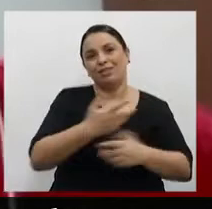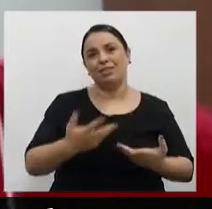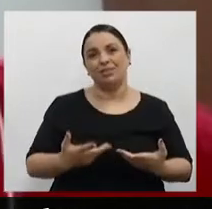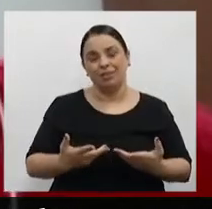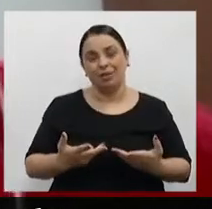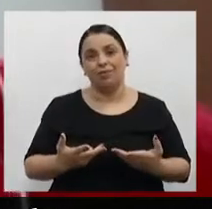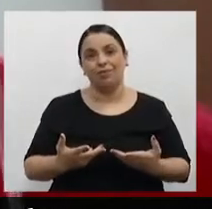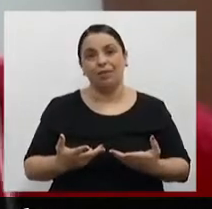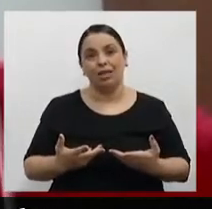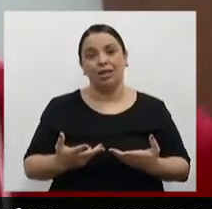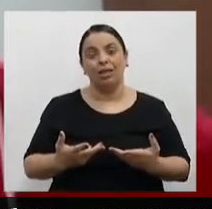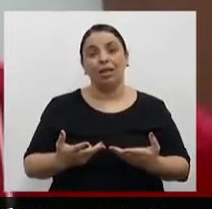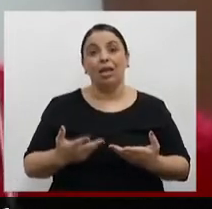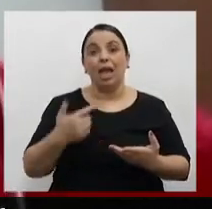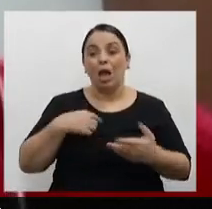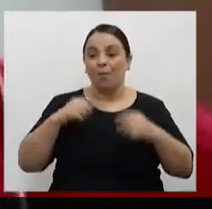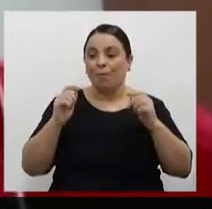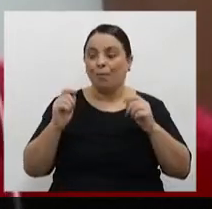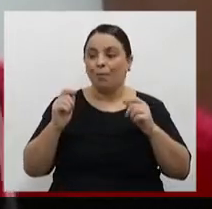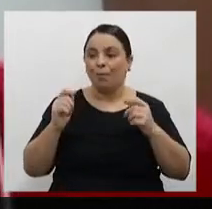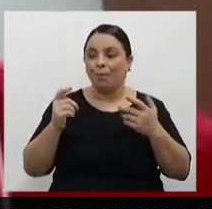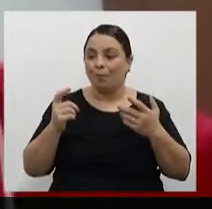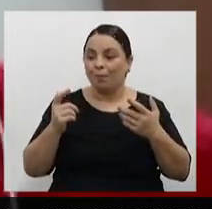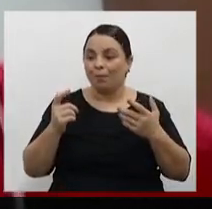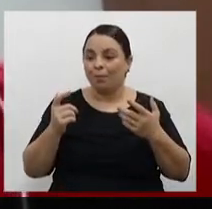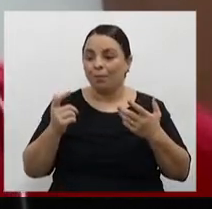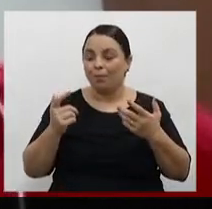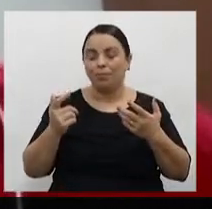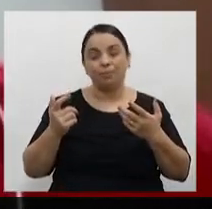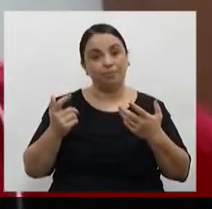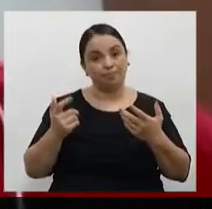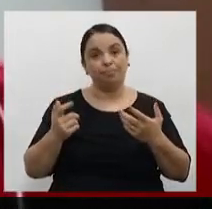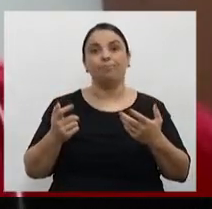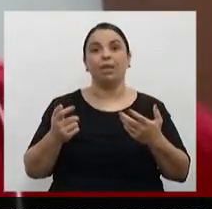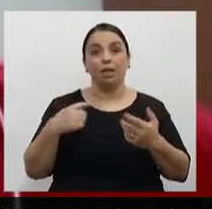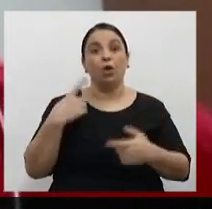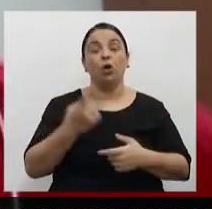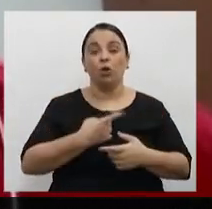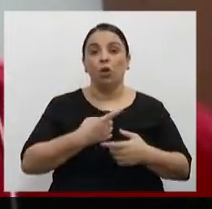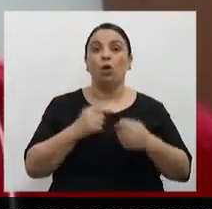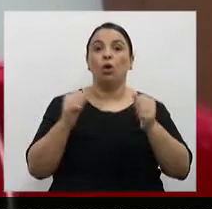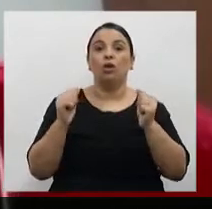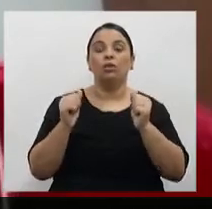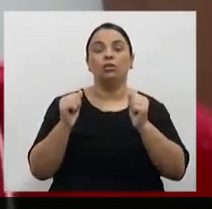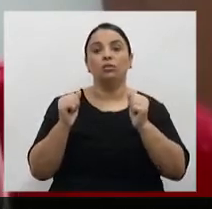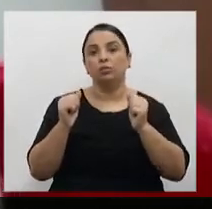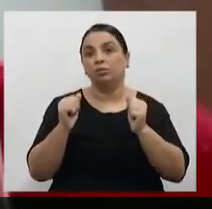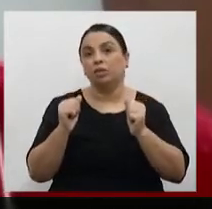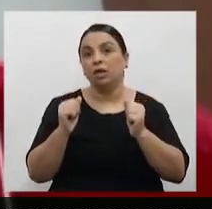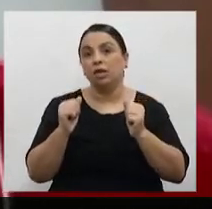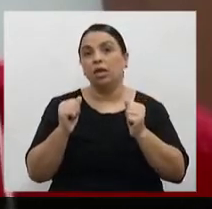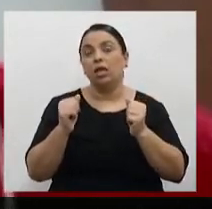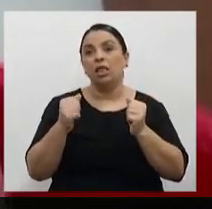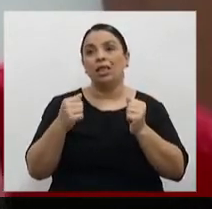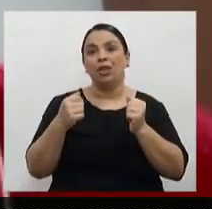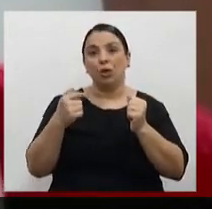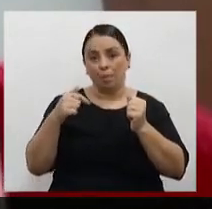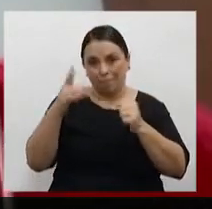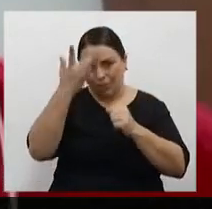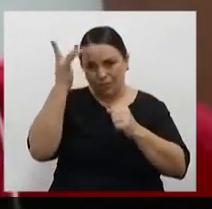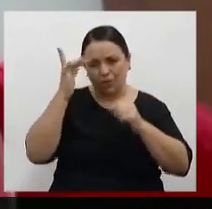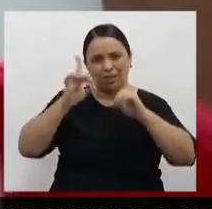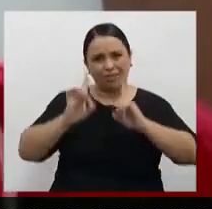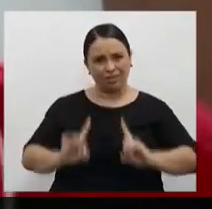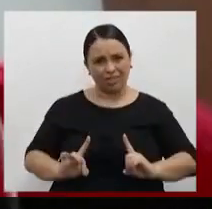vista que a competência para definir é do governo federal. Então, nós não, repetindo, não queremos pagar por